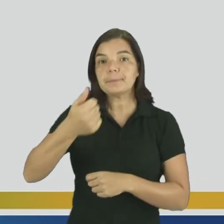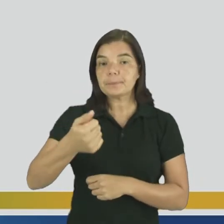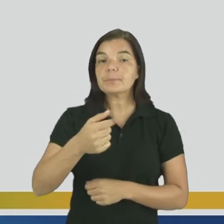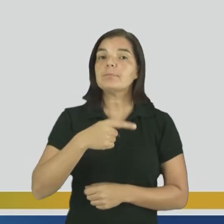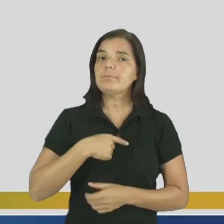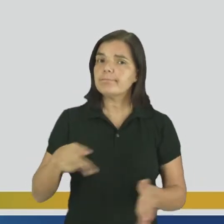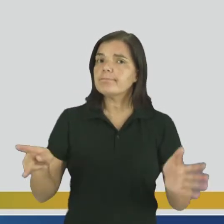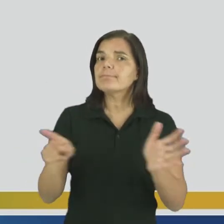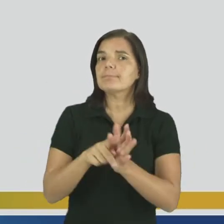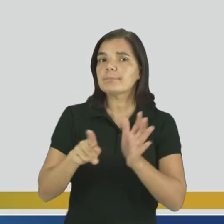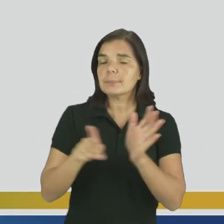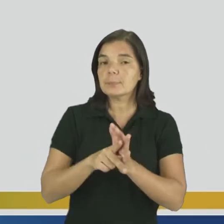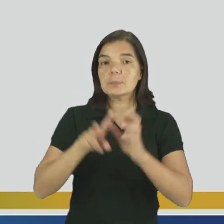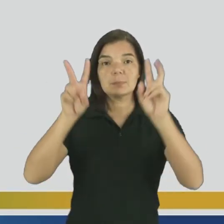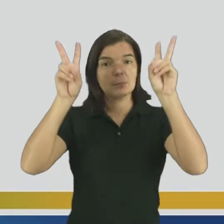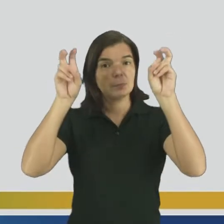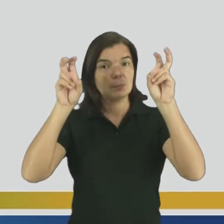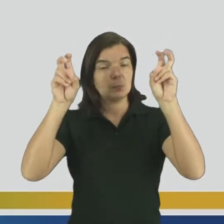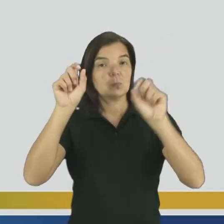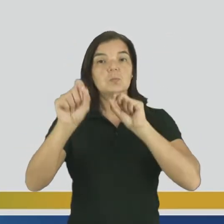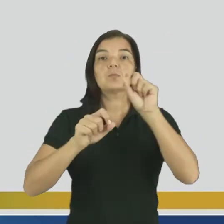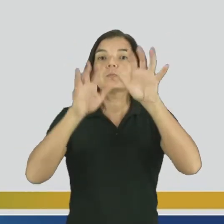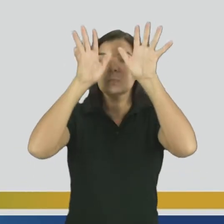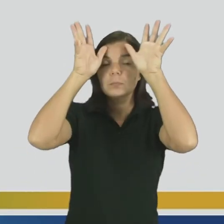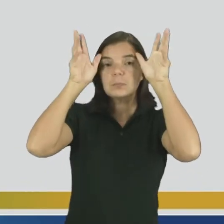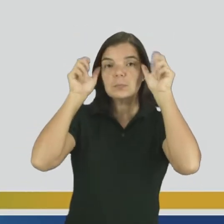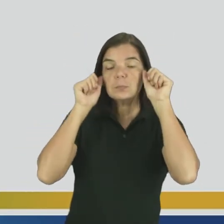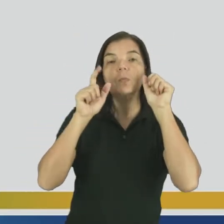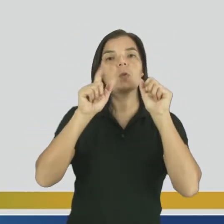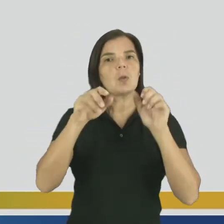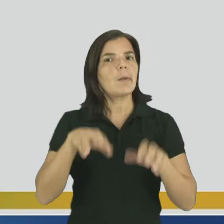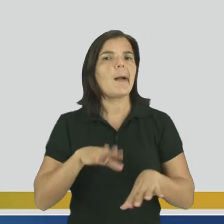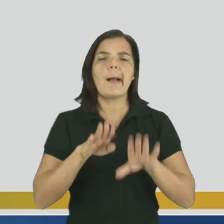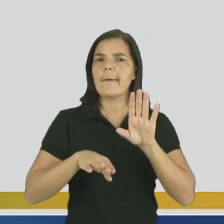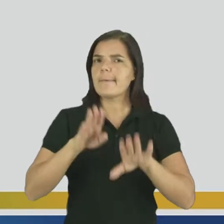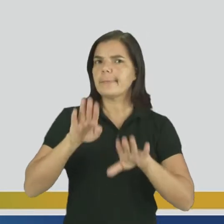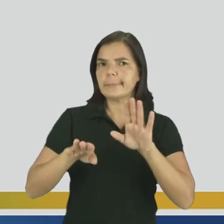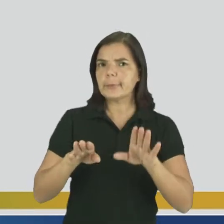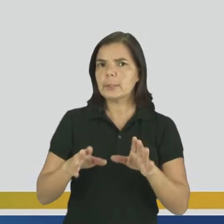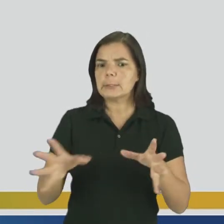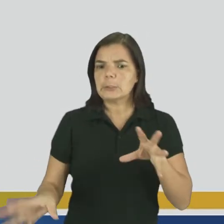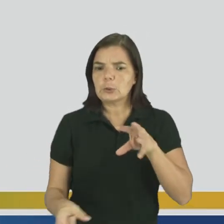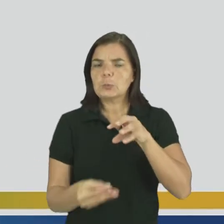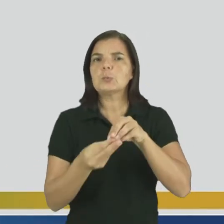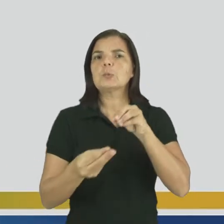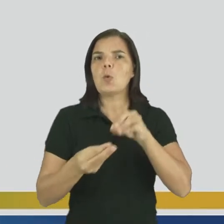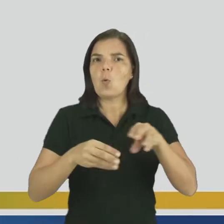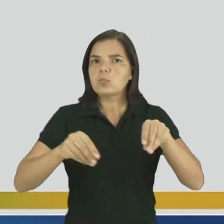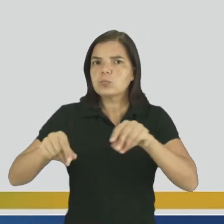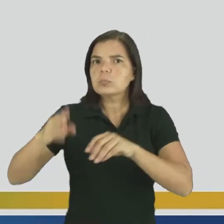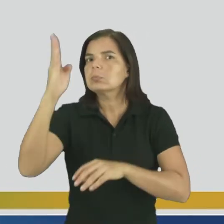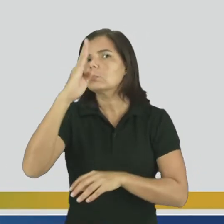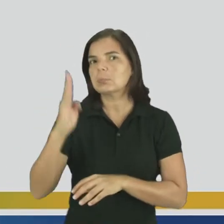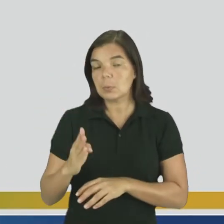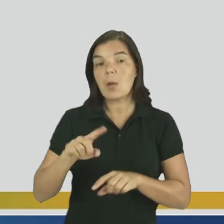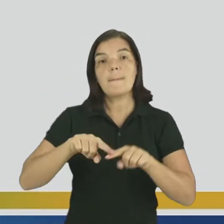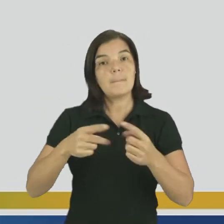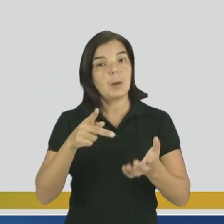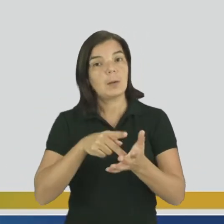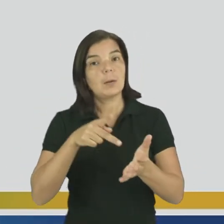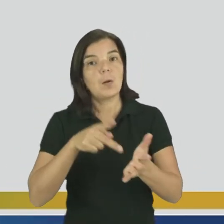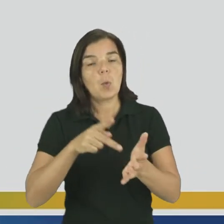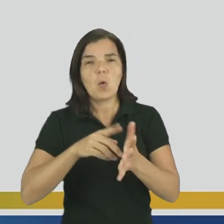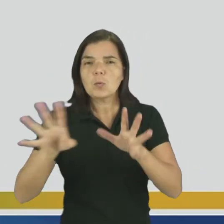E especificamente sobre a questão do Acre. Né? O Acre nem sempre foi incorporado ao território brasileiro. Né? Na verdade,